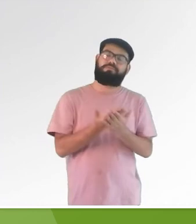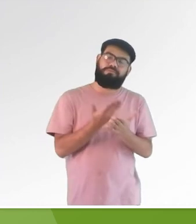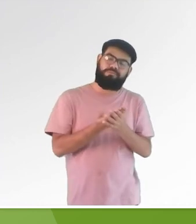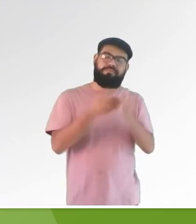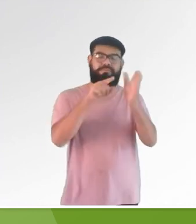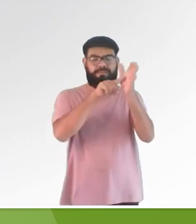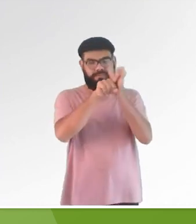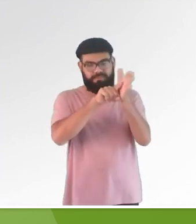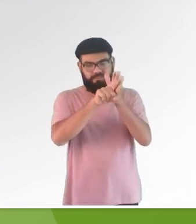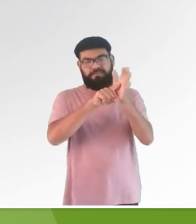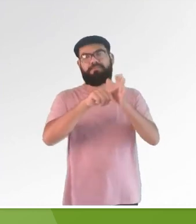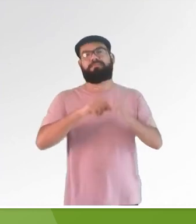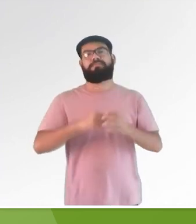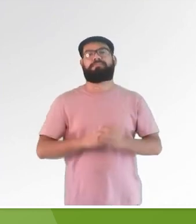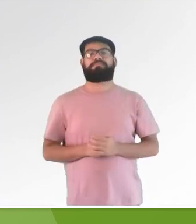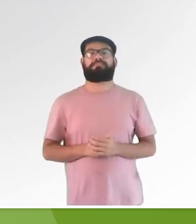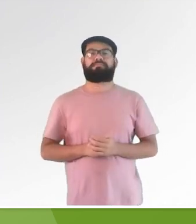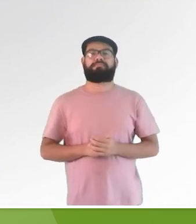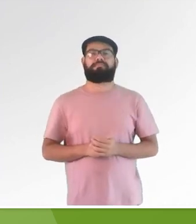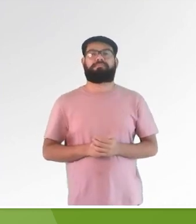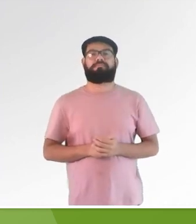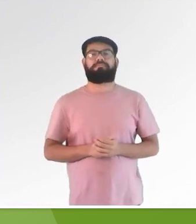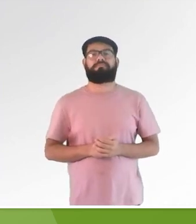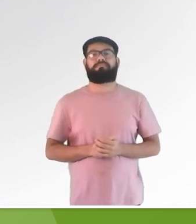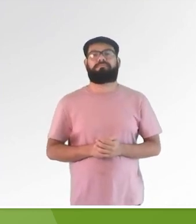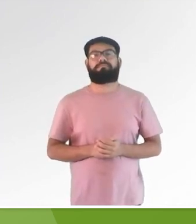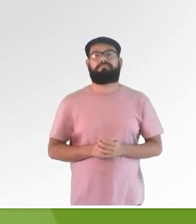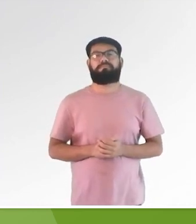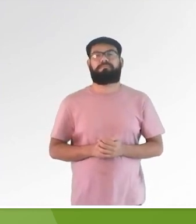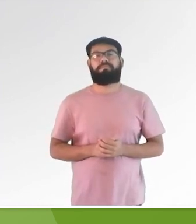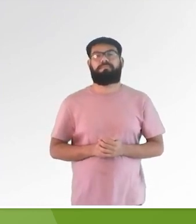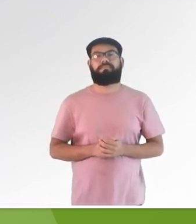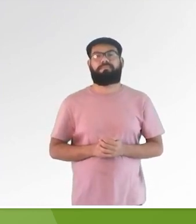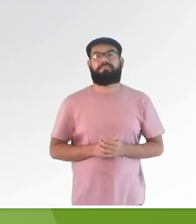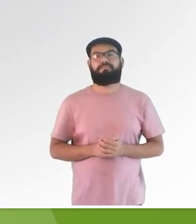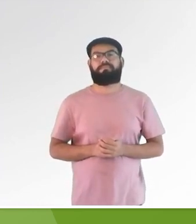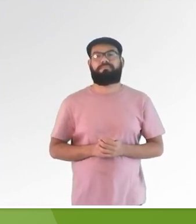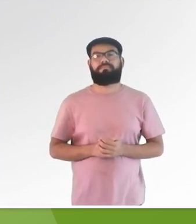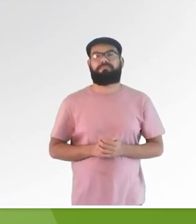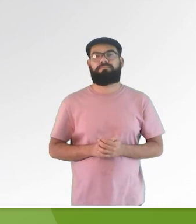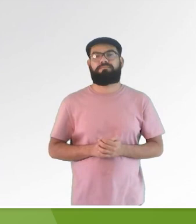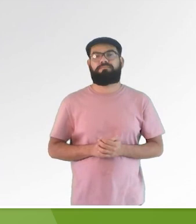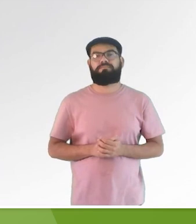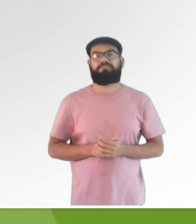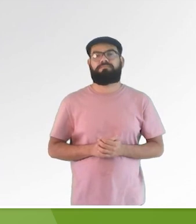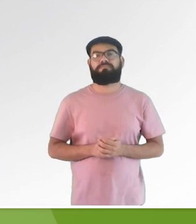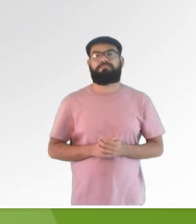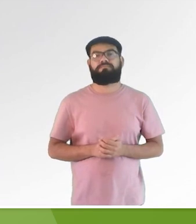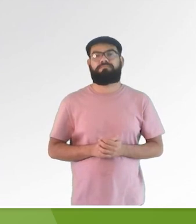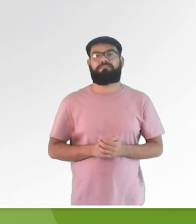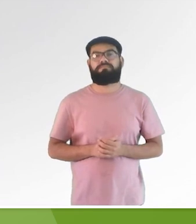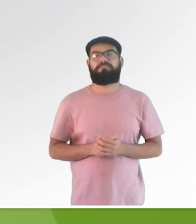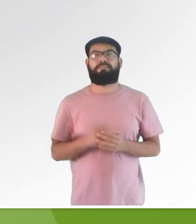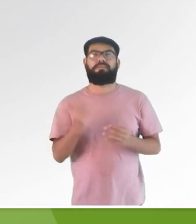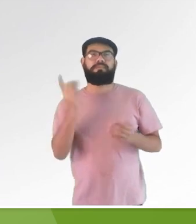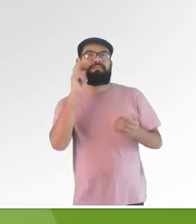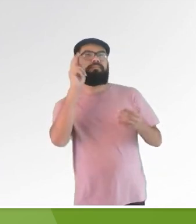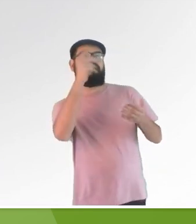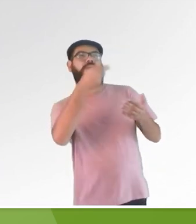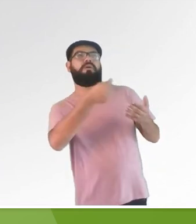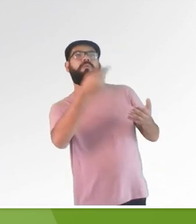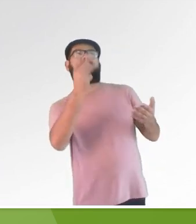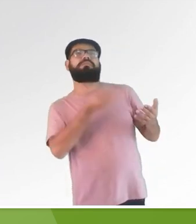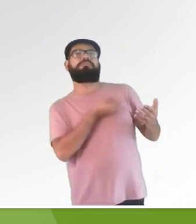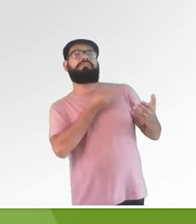e listar todas as espécies de seres vivos viventes, né, a gente não tem esse retrato, esse perfil de